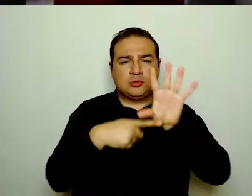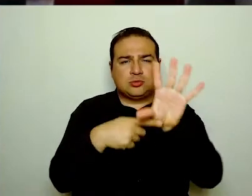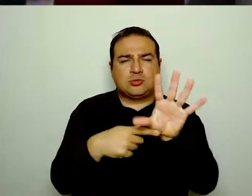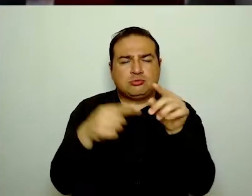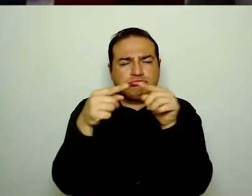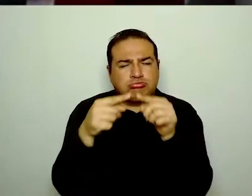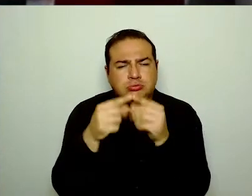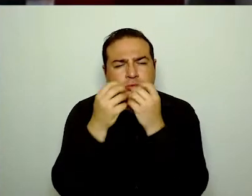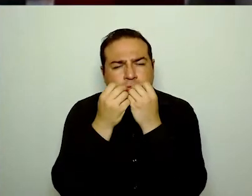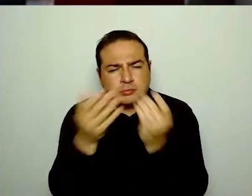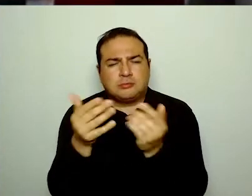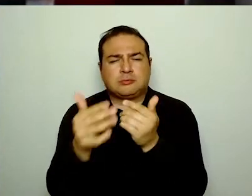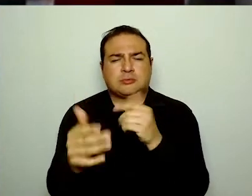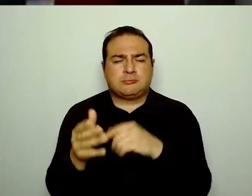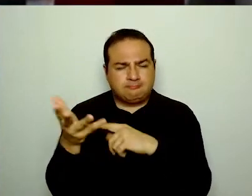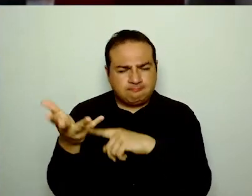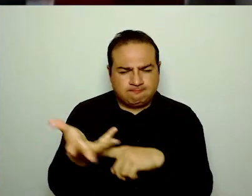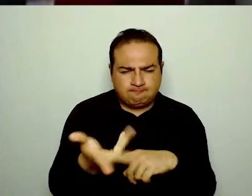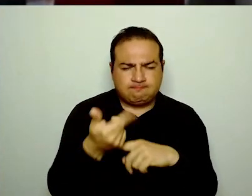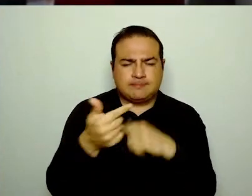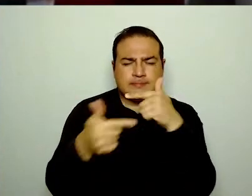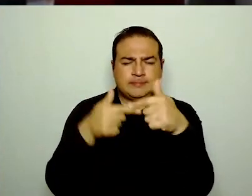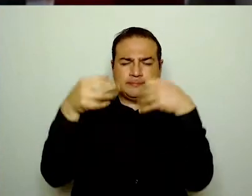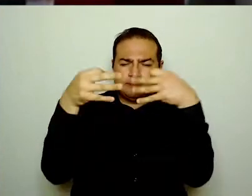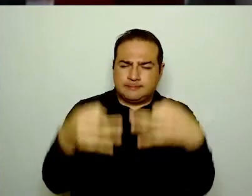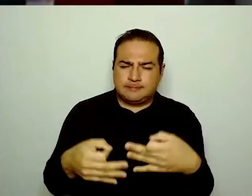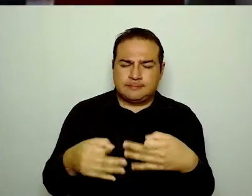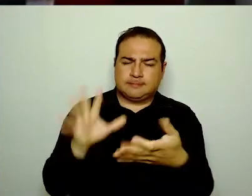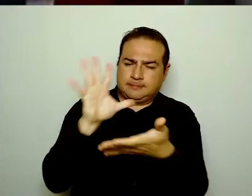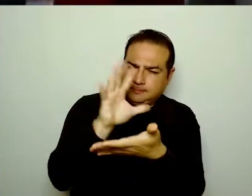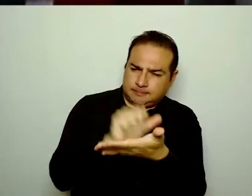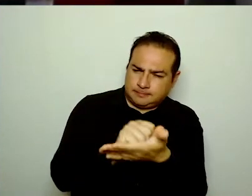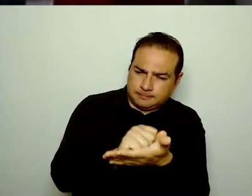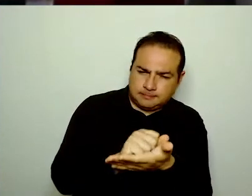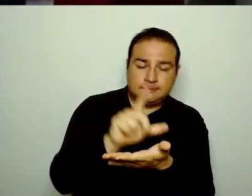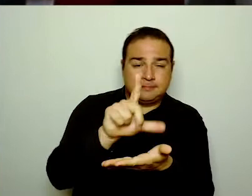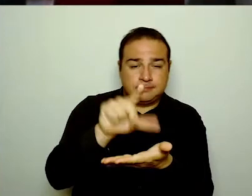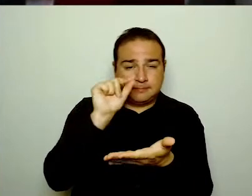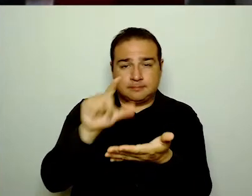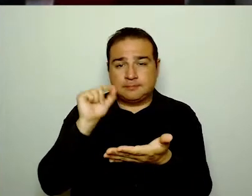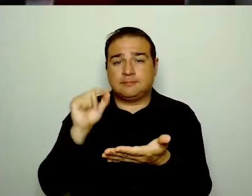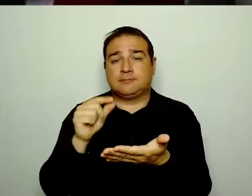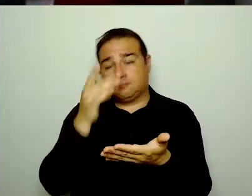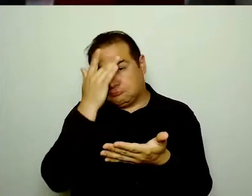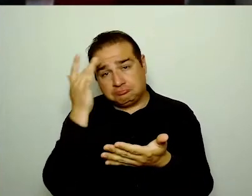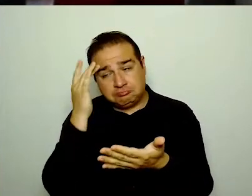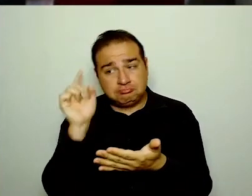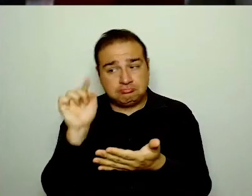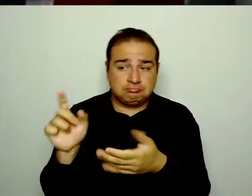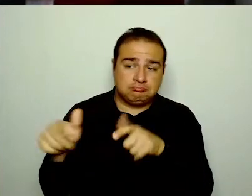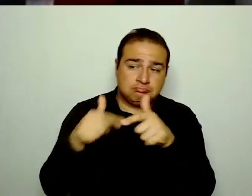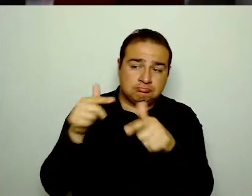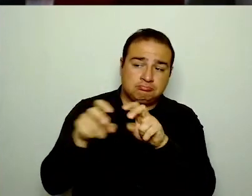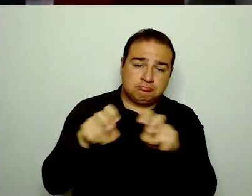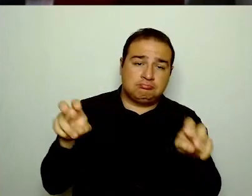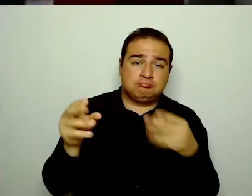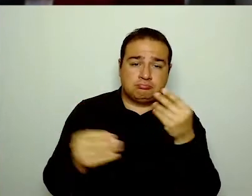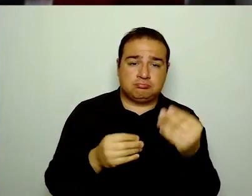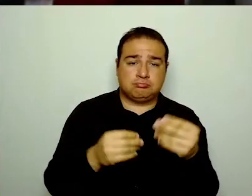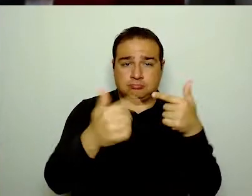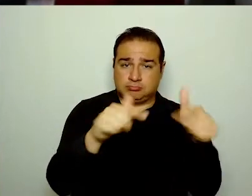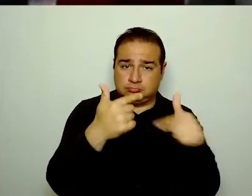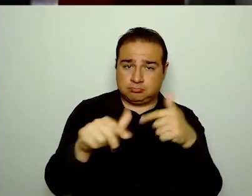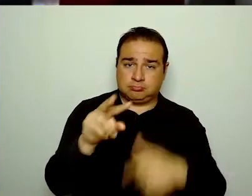contribuiu muito para a agilidade desse processo de cadastro, de seleção de mesários,